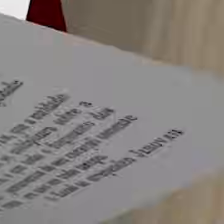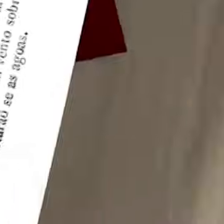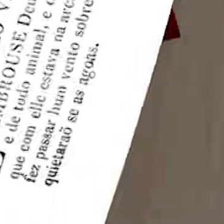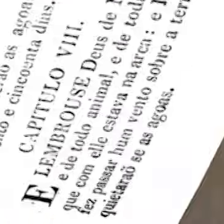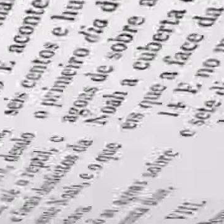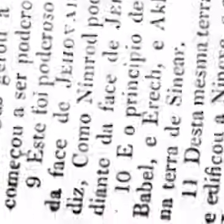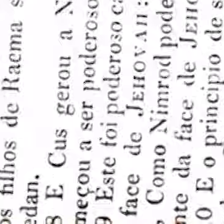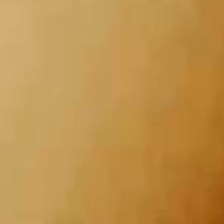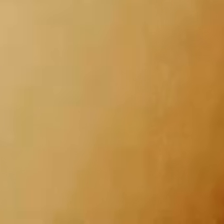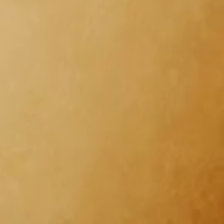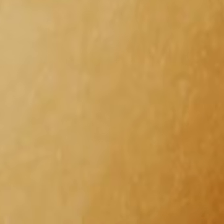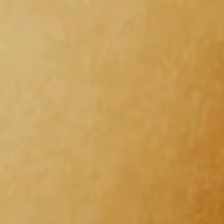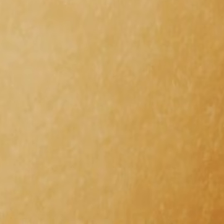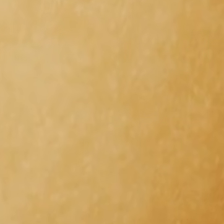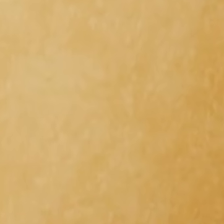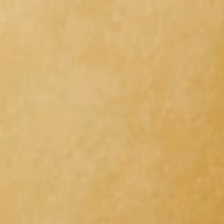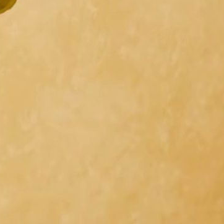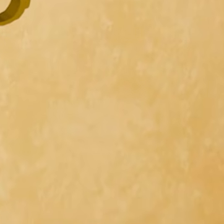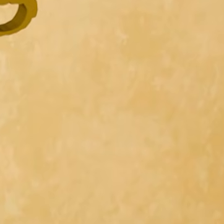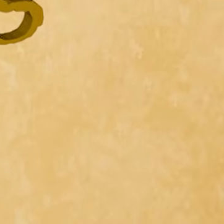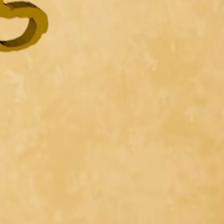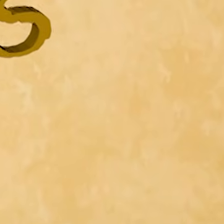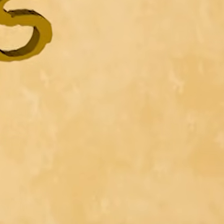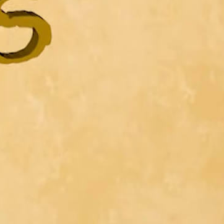TV Web Manaim apresenta